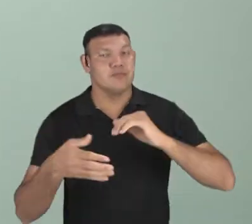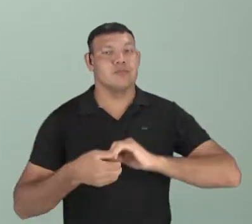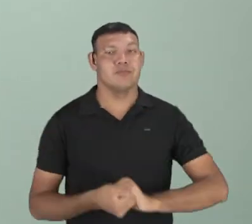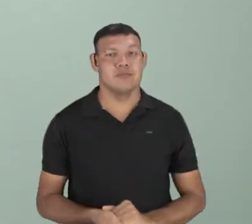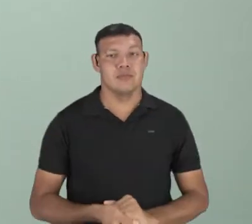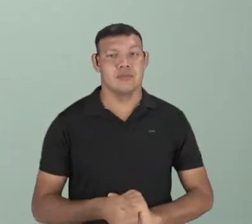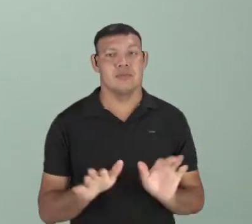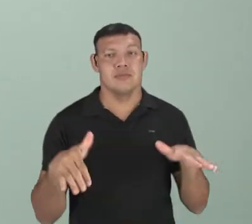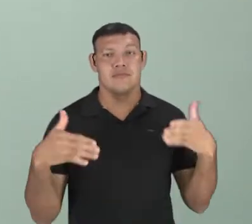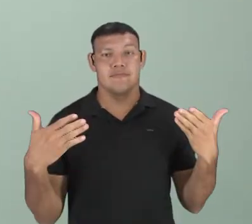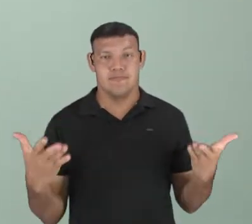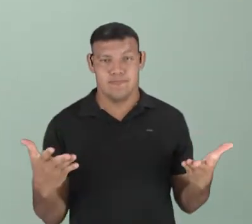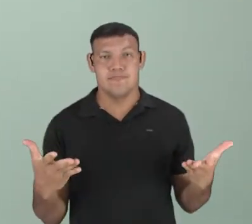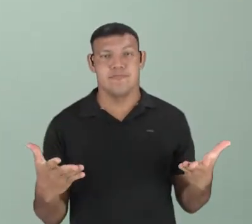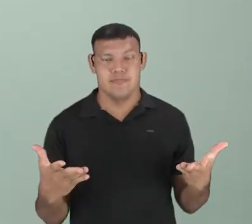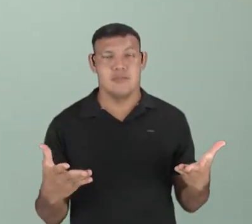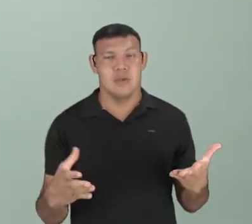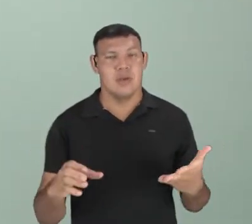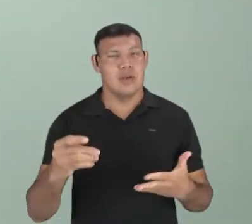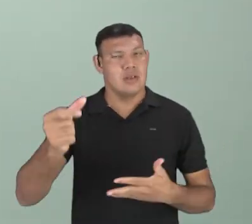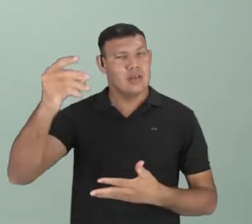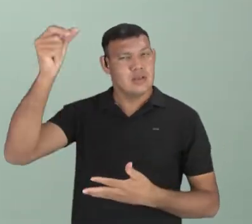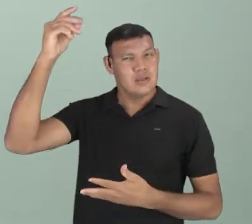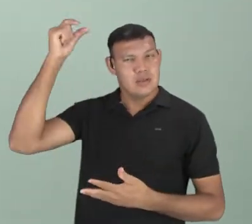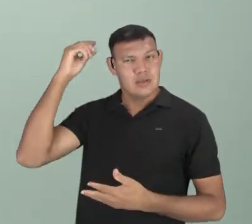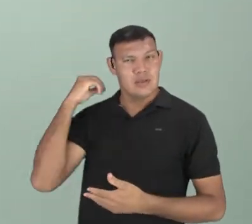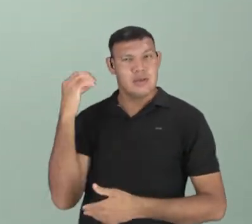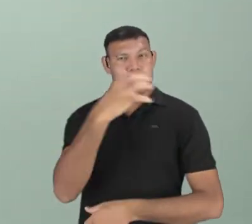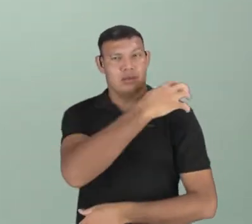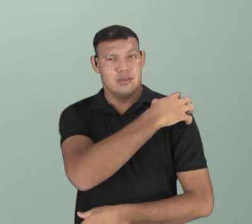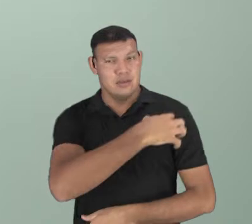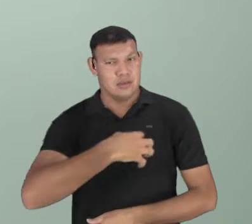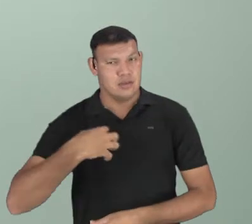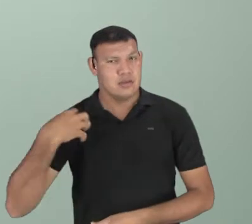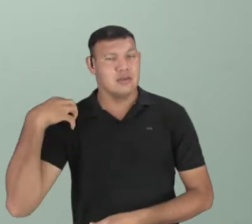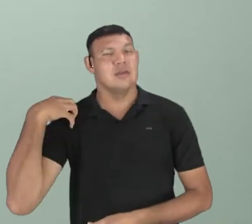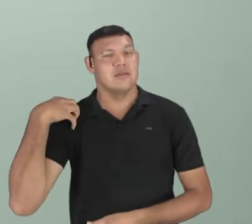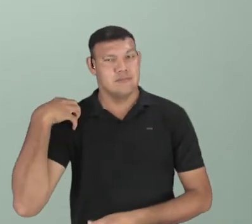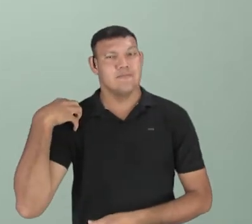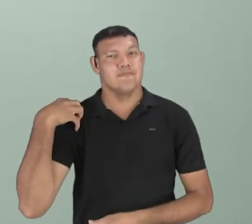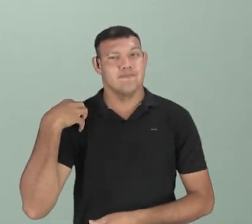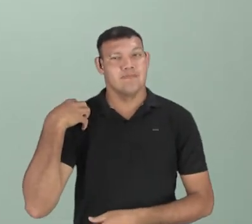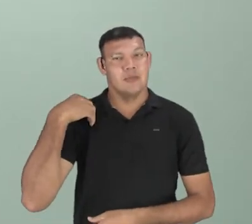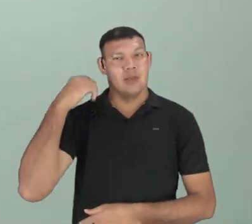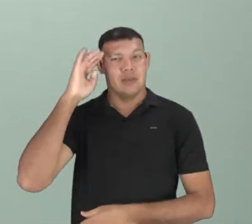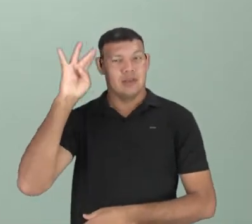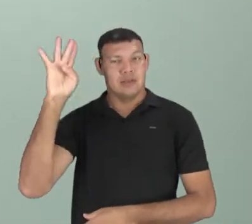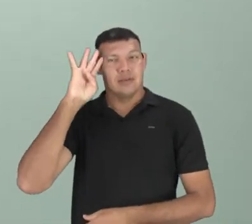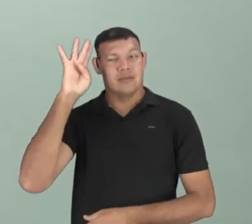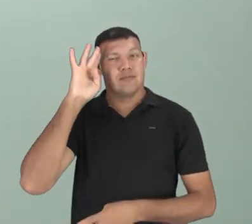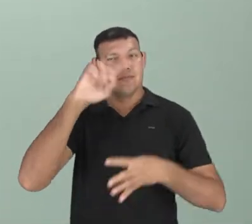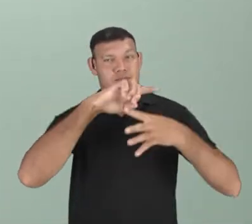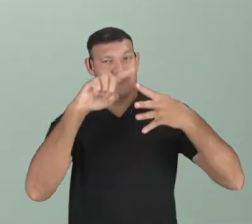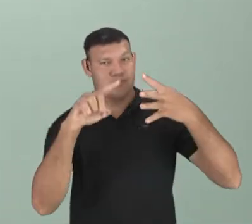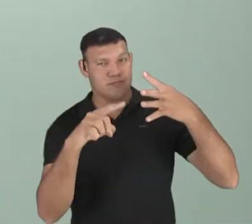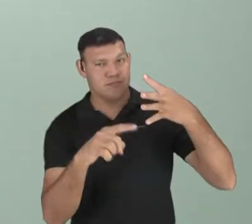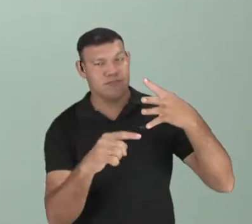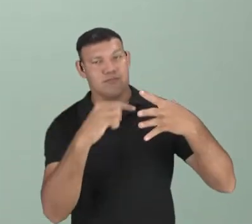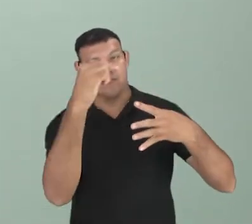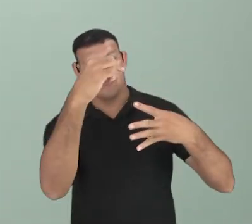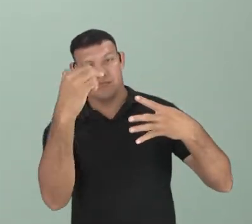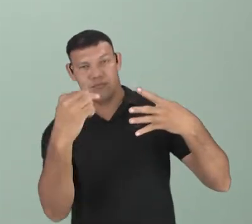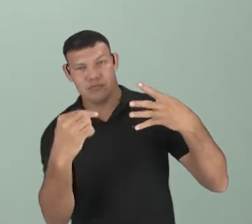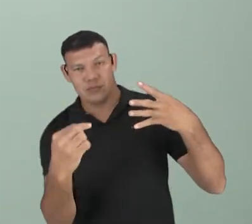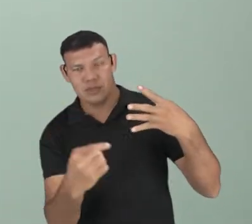Então, na ciência antiga, Aristóteles, a teoria dos 4 elementos. Na ciência moderna, a grande referência